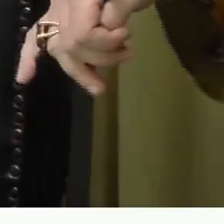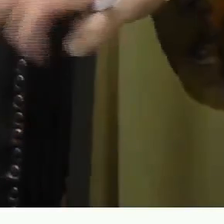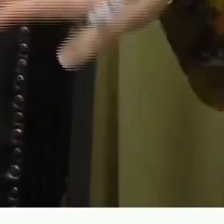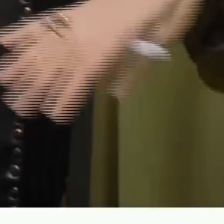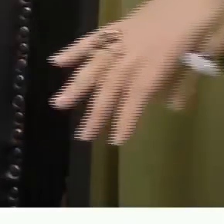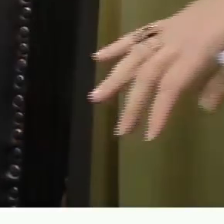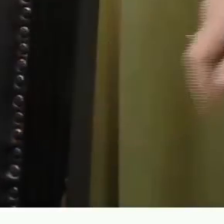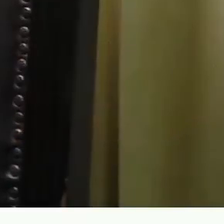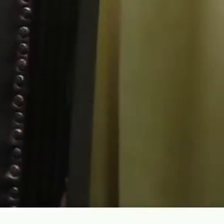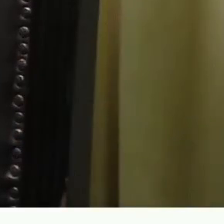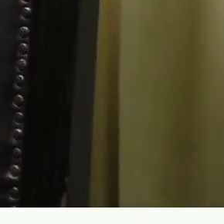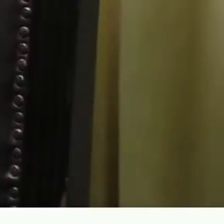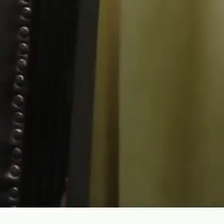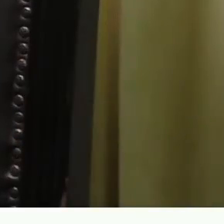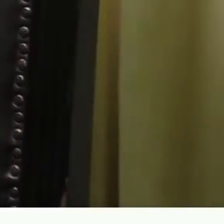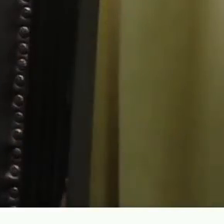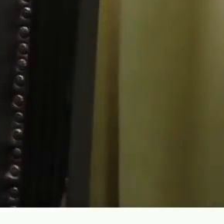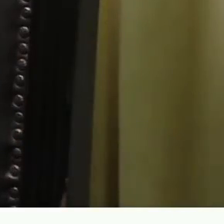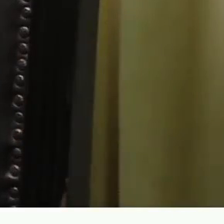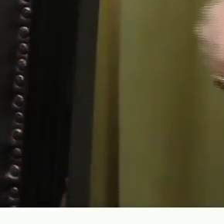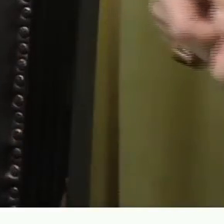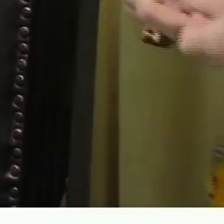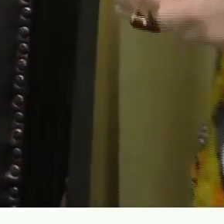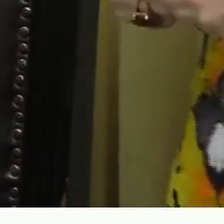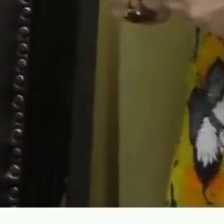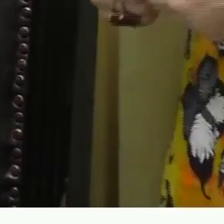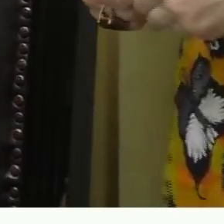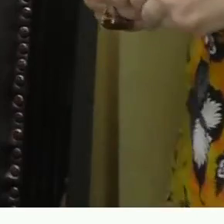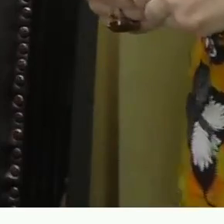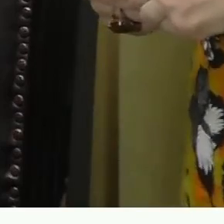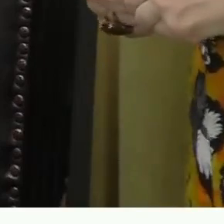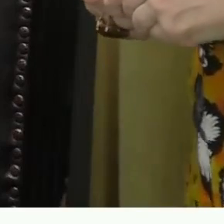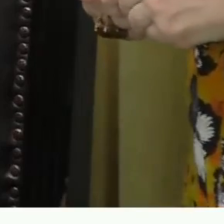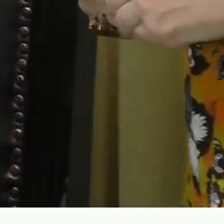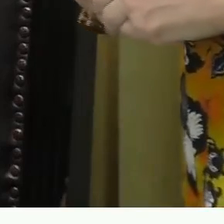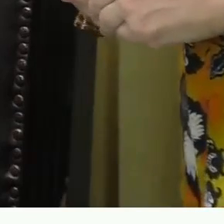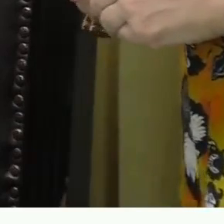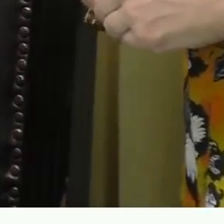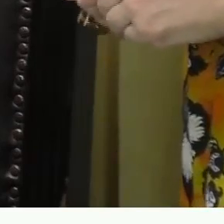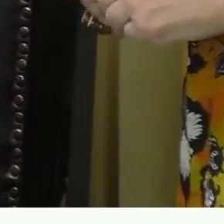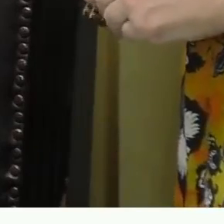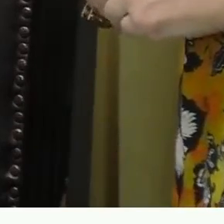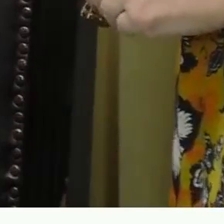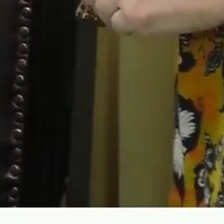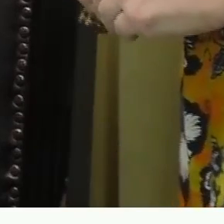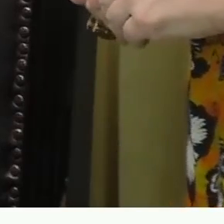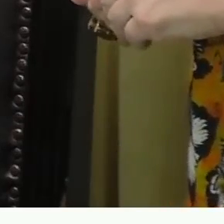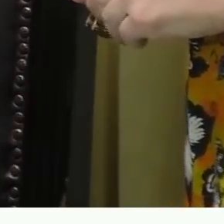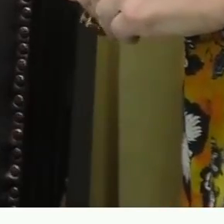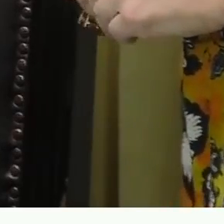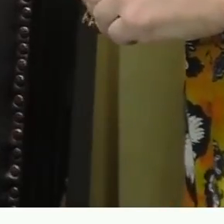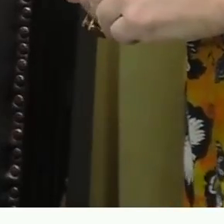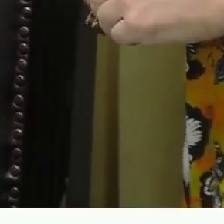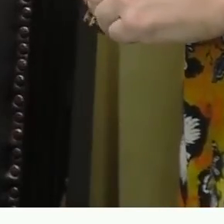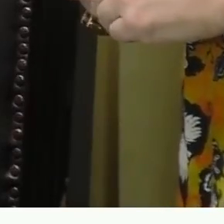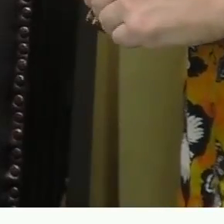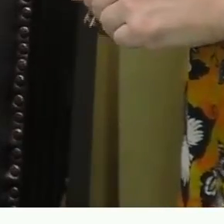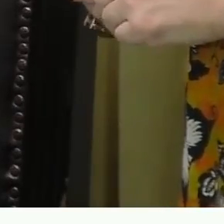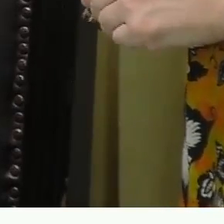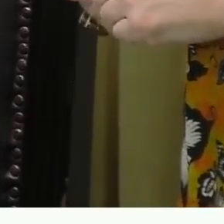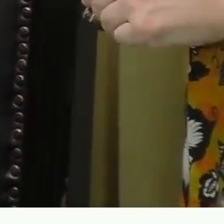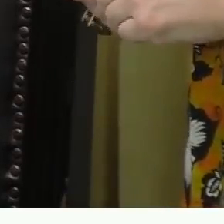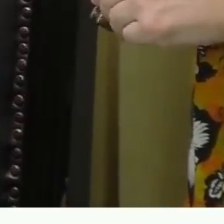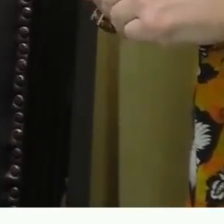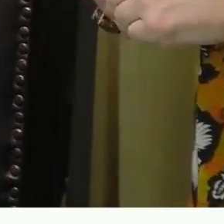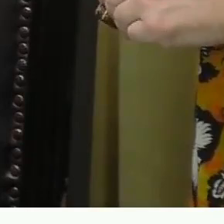No próximo dia 18, anunciar que no próximo dia 18, seguindo nosso calendário, às 12 horas, Vossas Excelências receberão nos seus gabinetes a audiência pública sobre